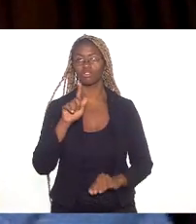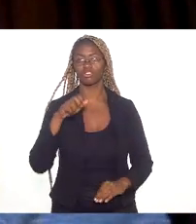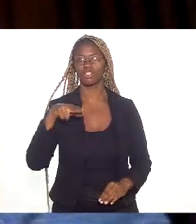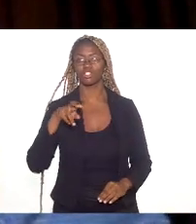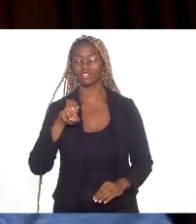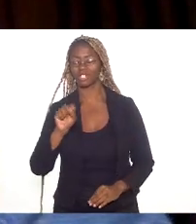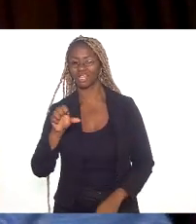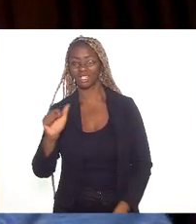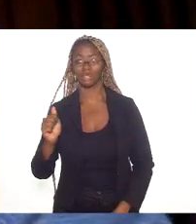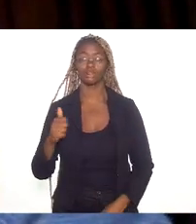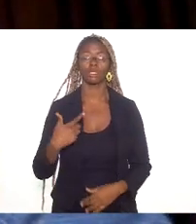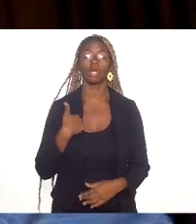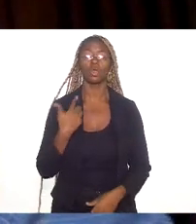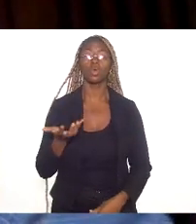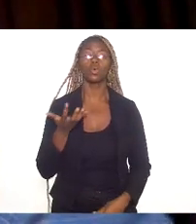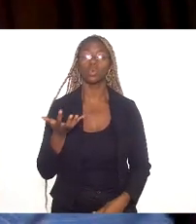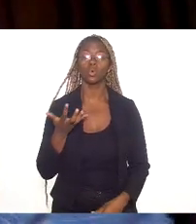queria